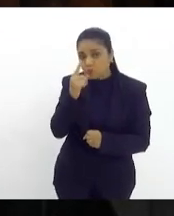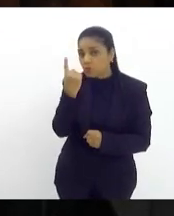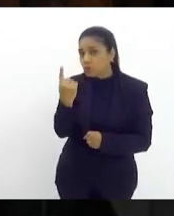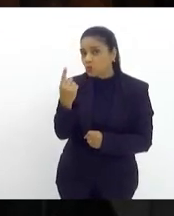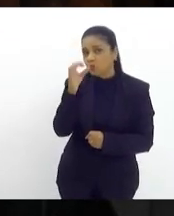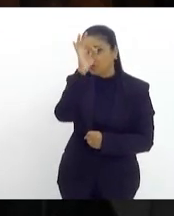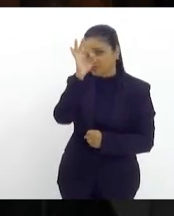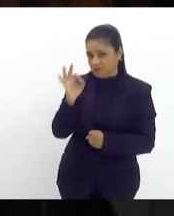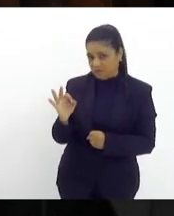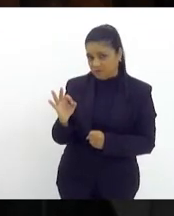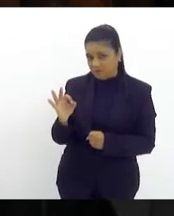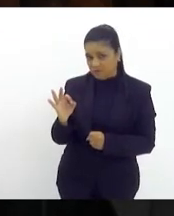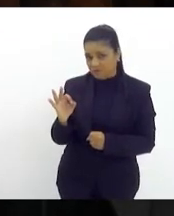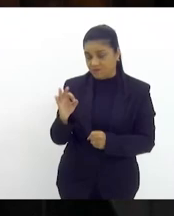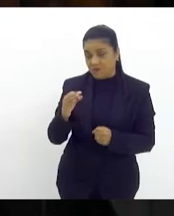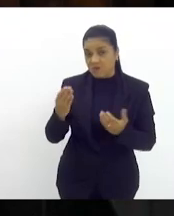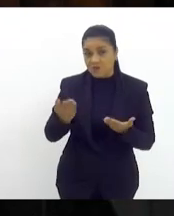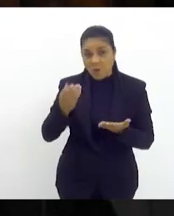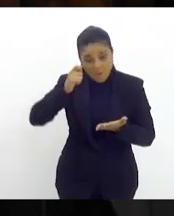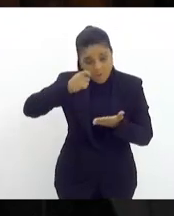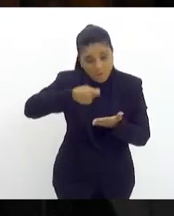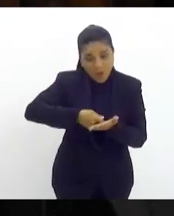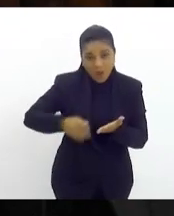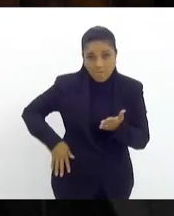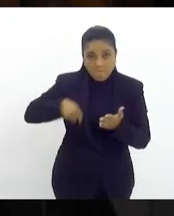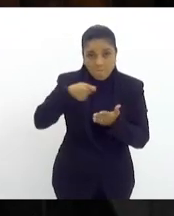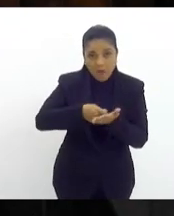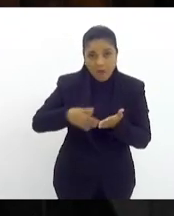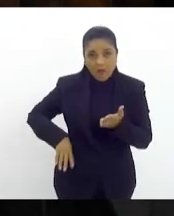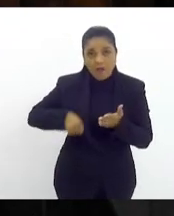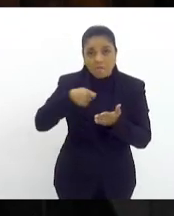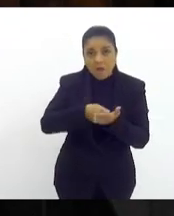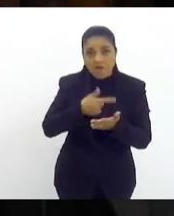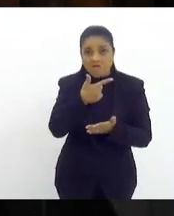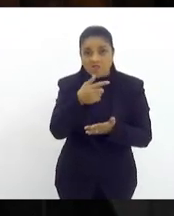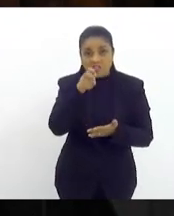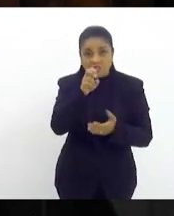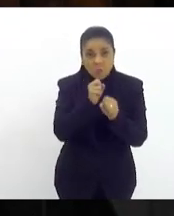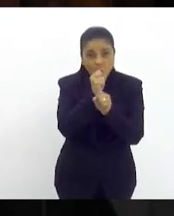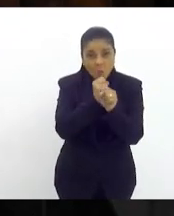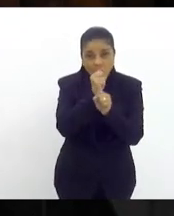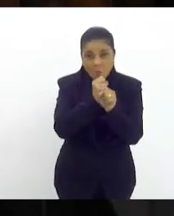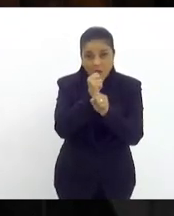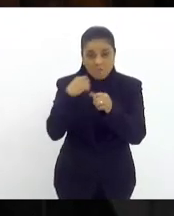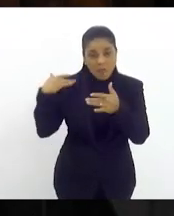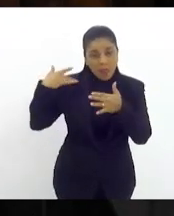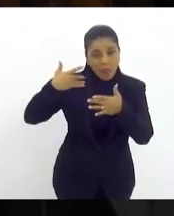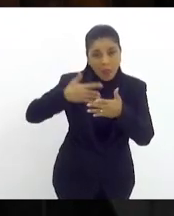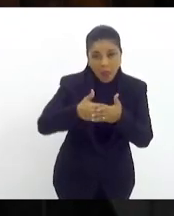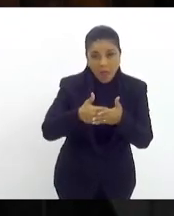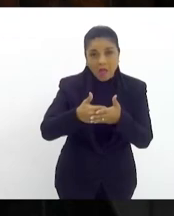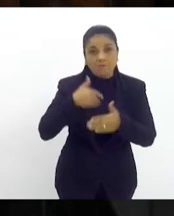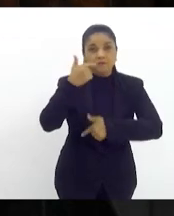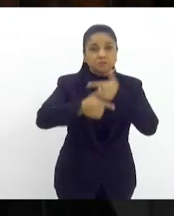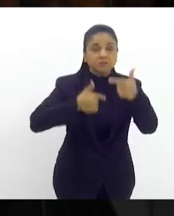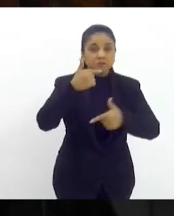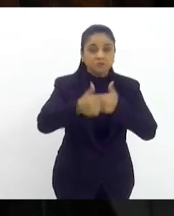e nós estamos pagando nos últimos 25 anos de forma consecutiva